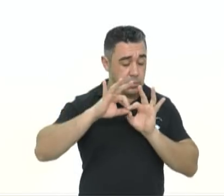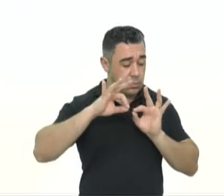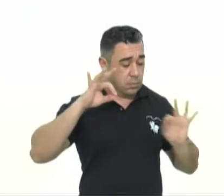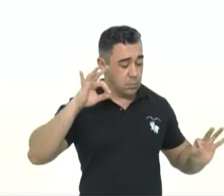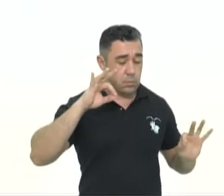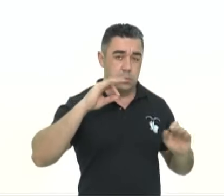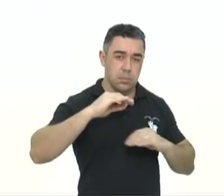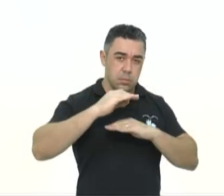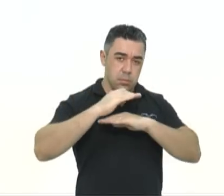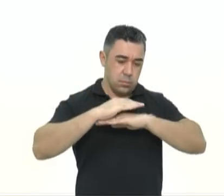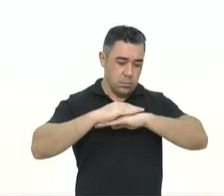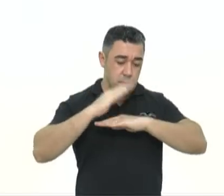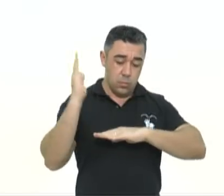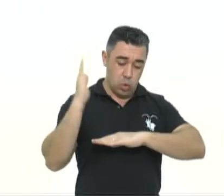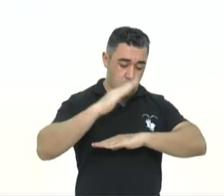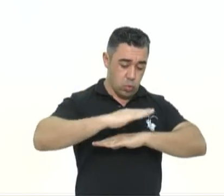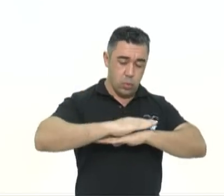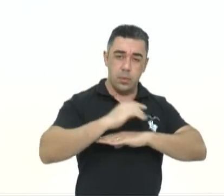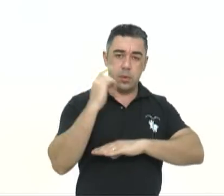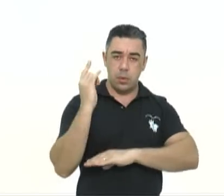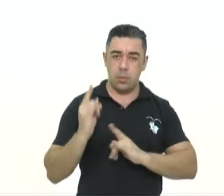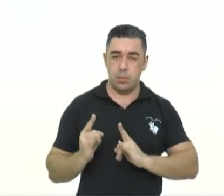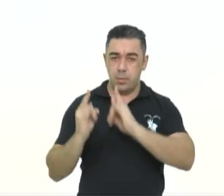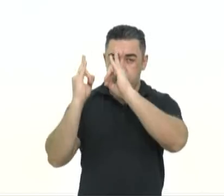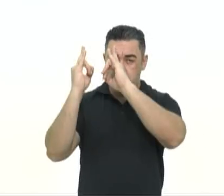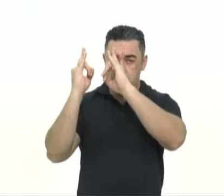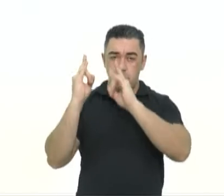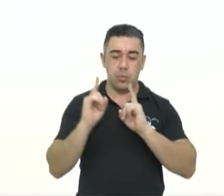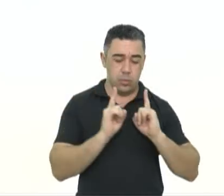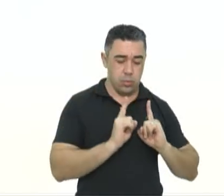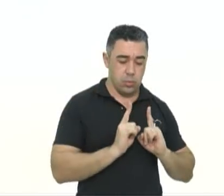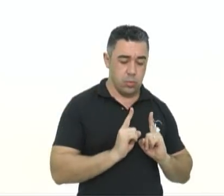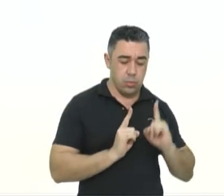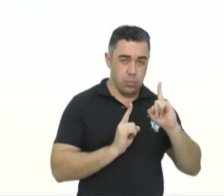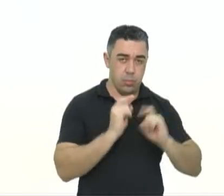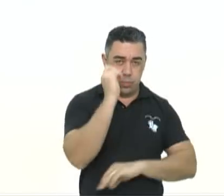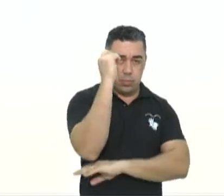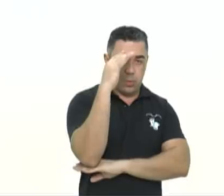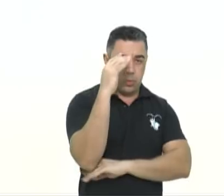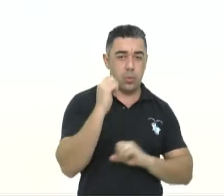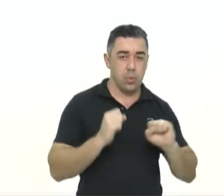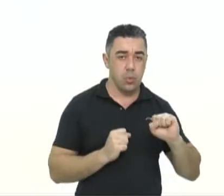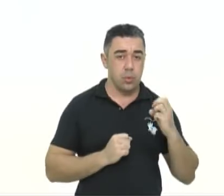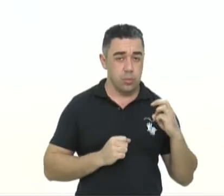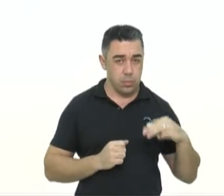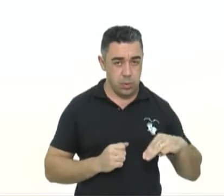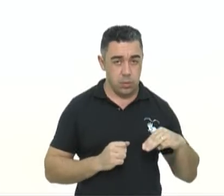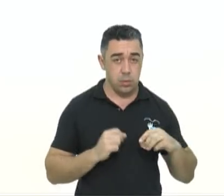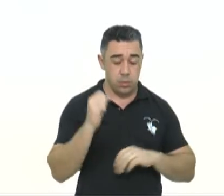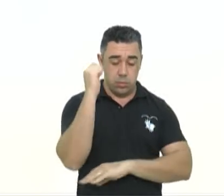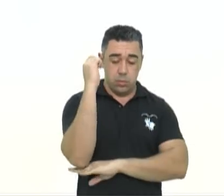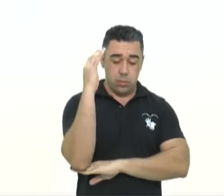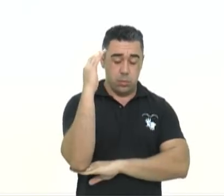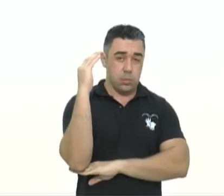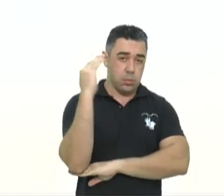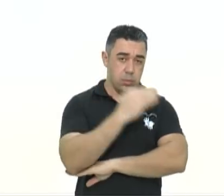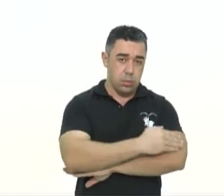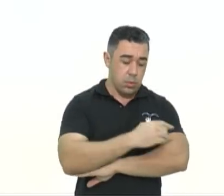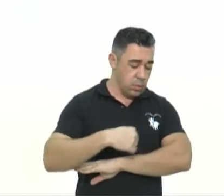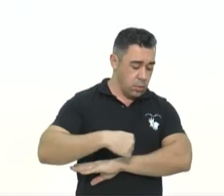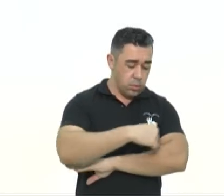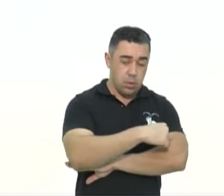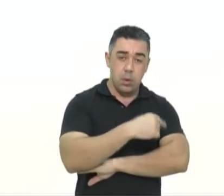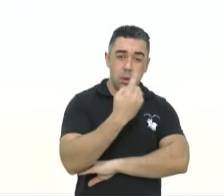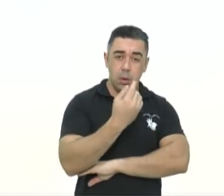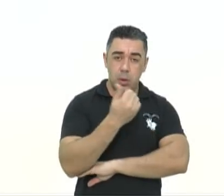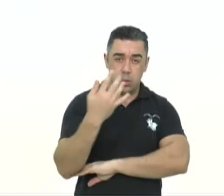as sombras de um edifício a um poste de 8 metros. A sombra do poste mede 14